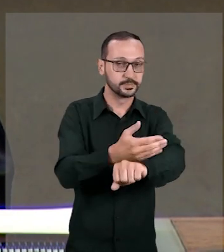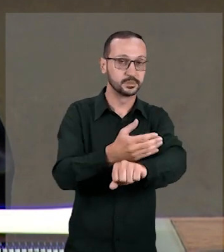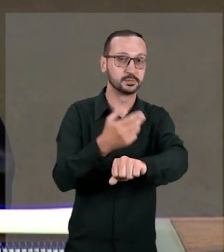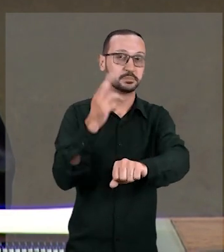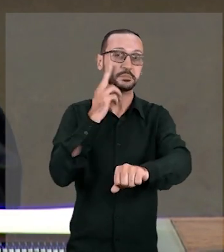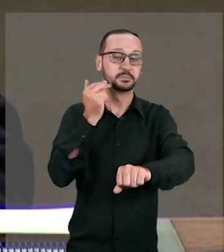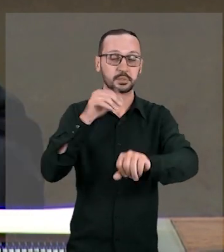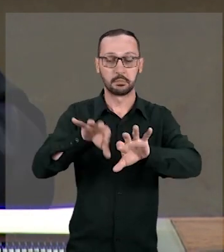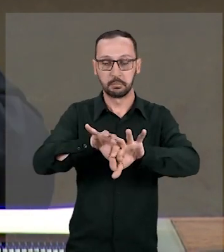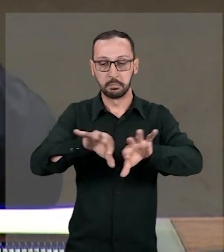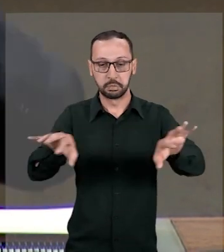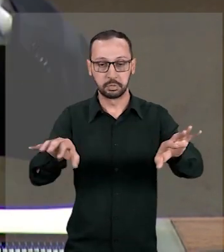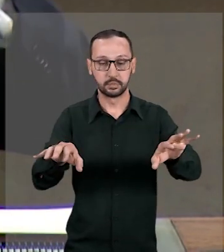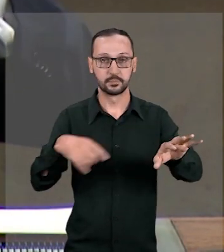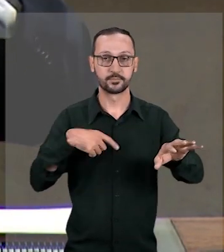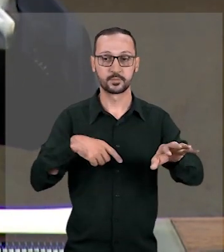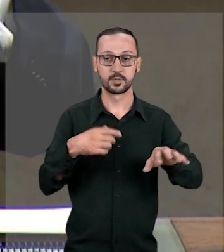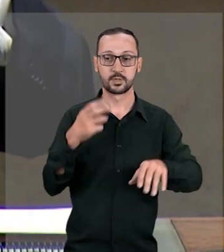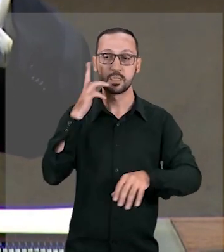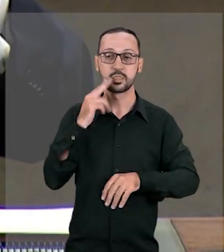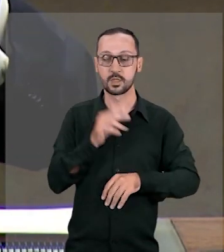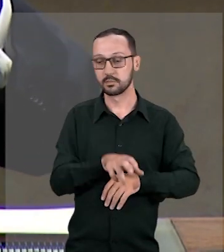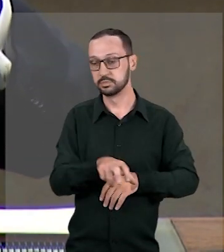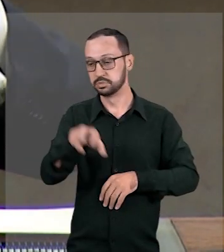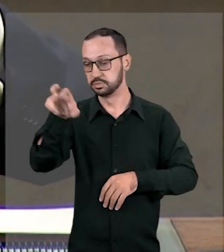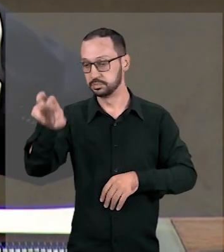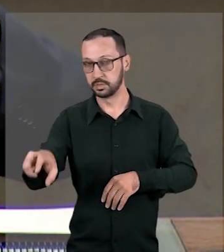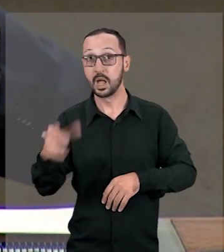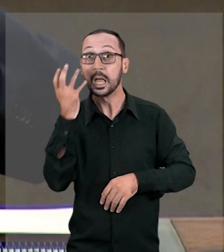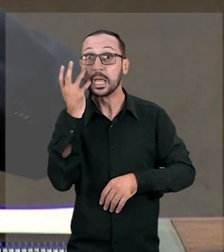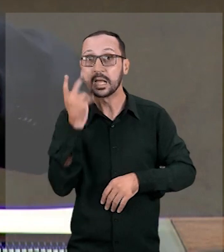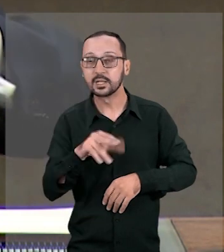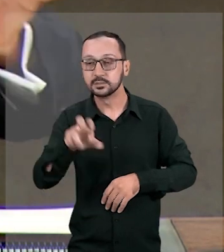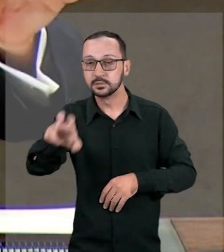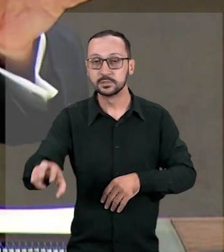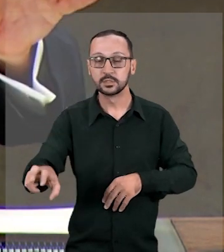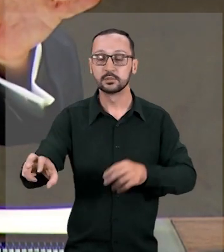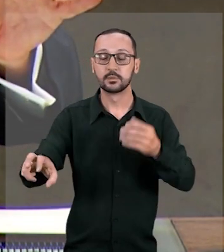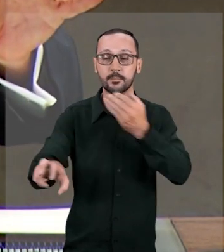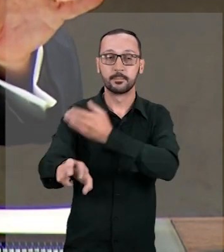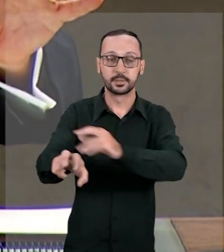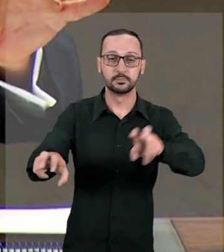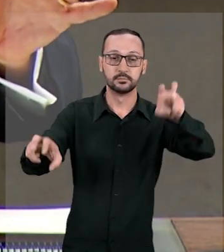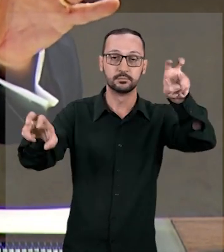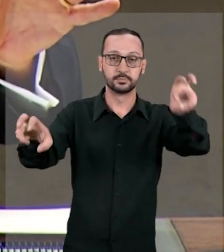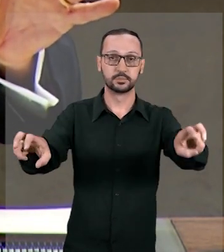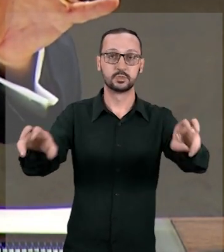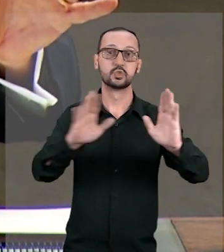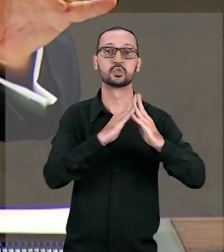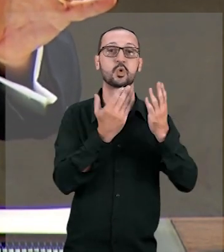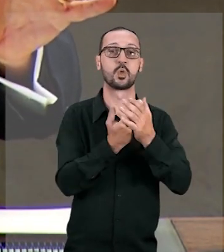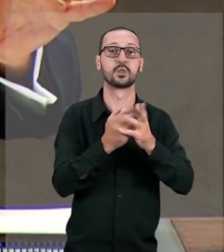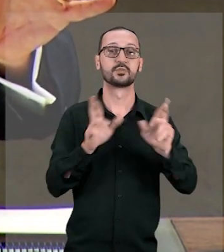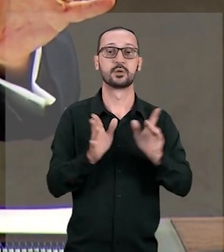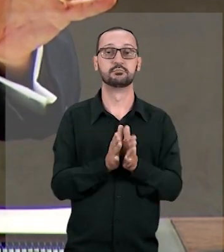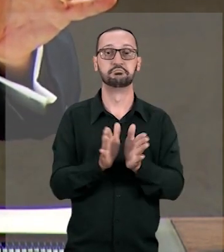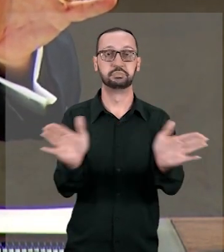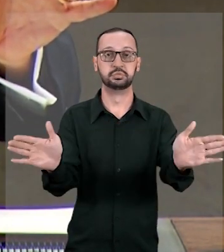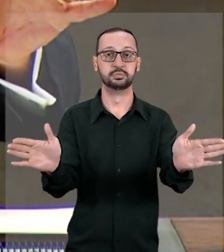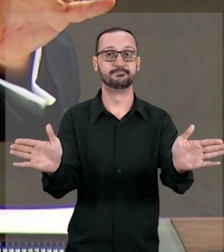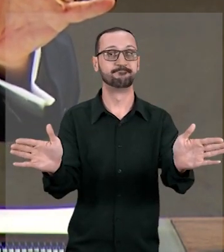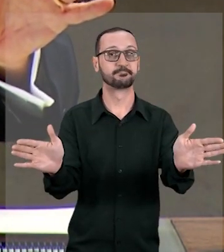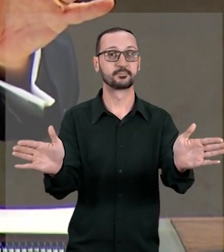públicas, em que se separavam negros e brancos, crianças negras e brancas iam para escolas diferentes.